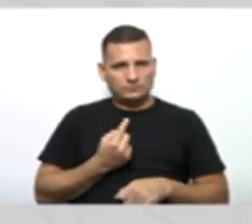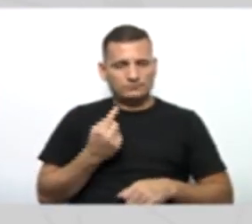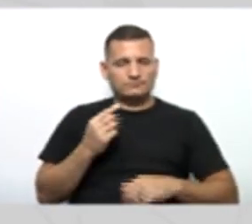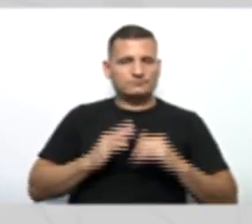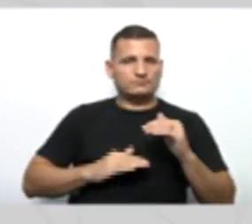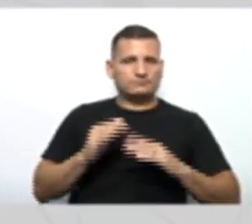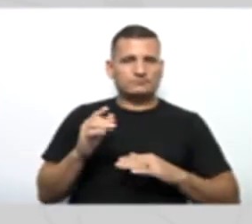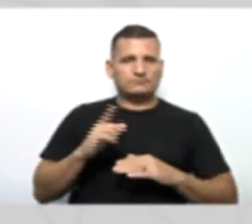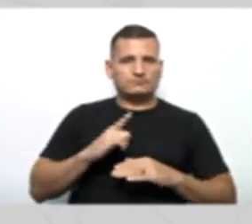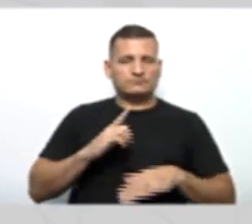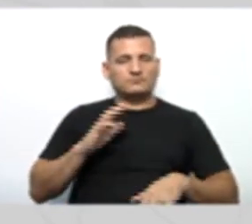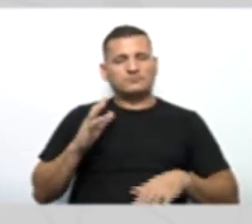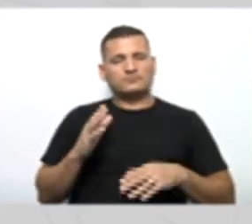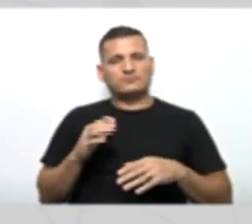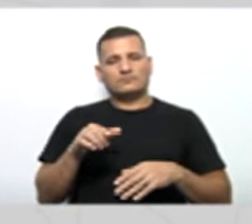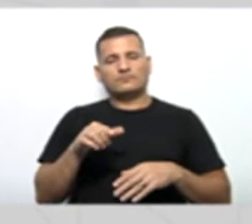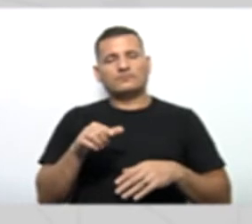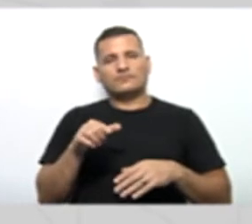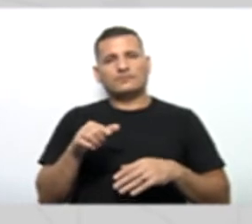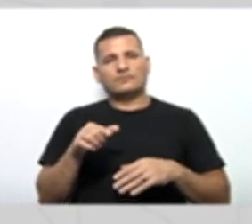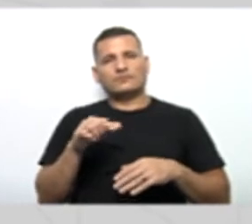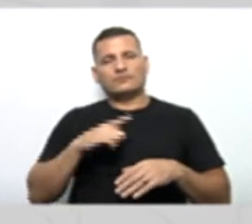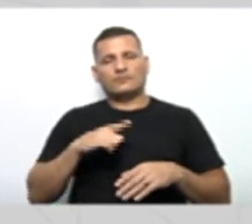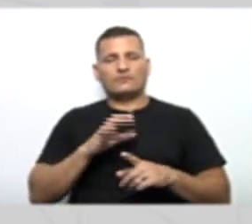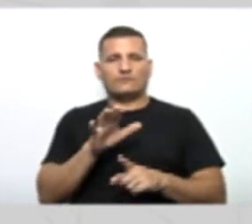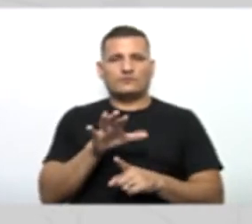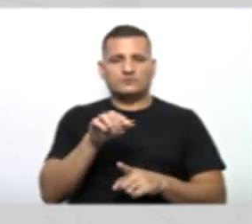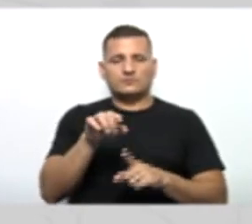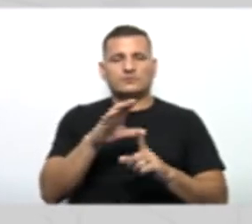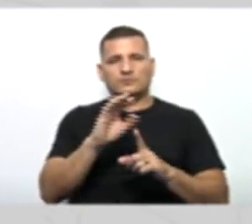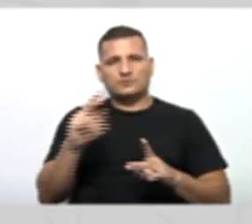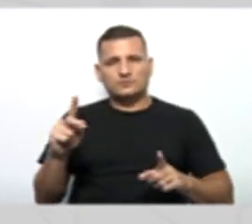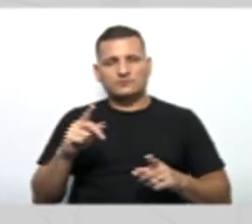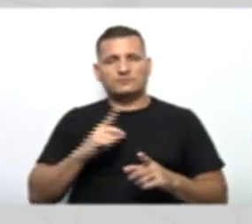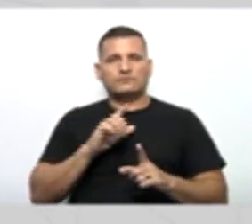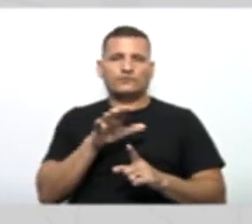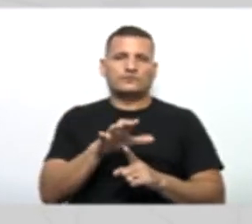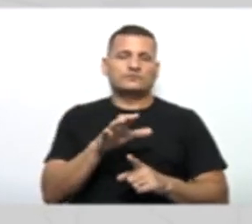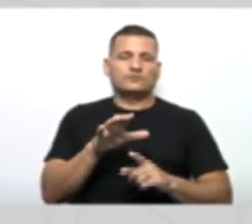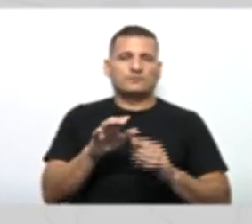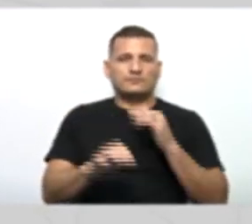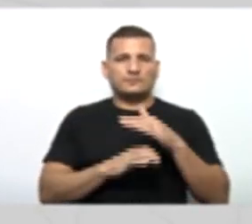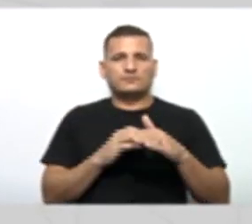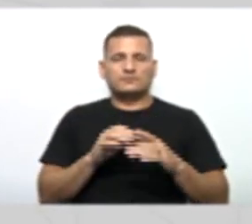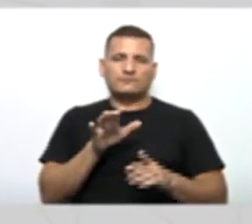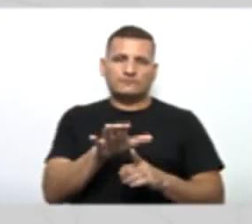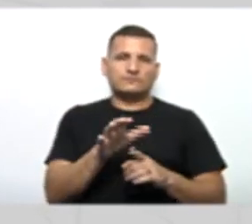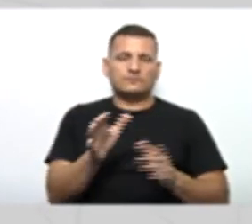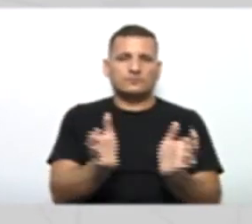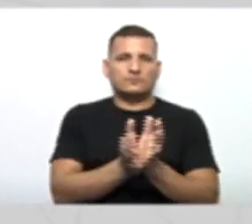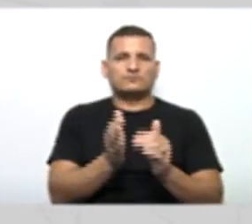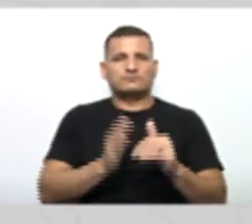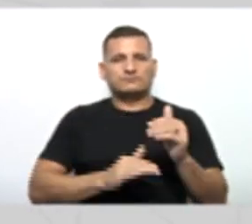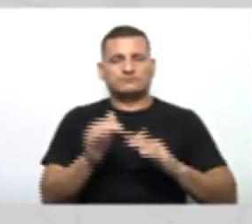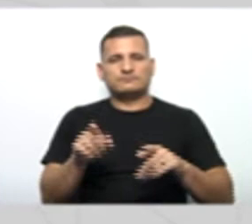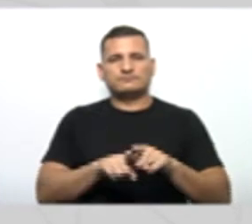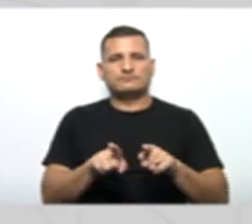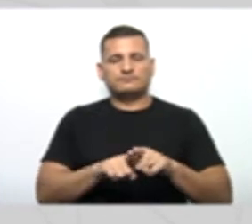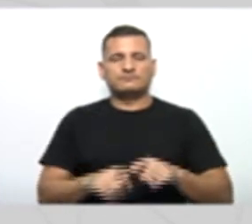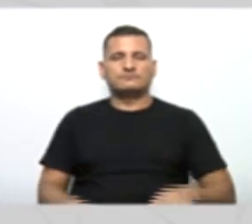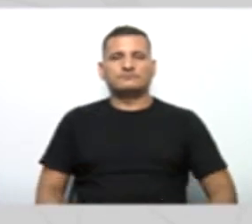afeta toda a cooperativa afeta toda empresa e toda a categoria da qual eu pertenço para o seu caso